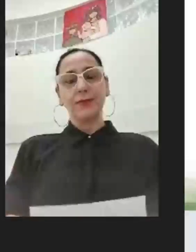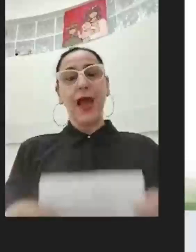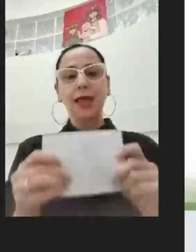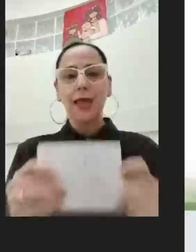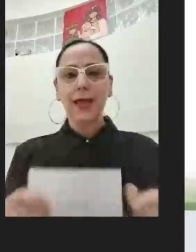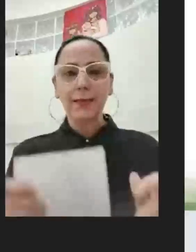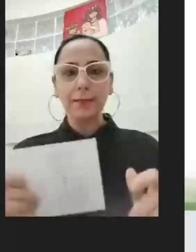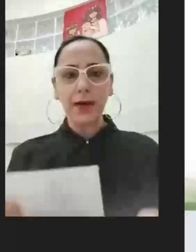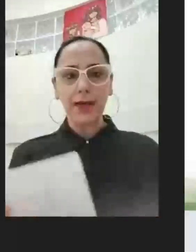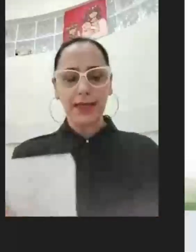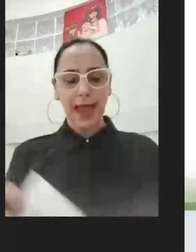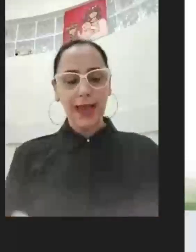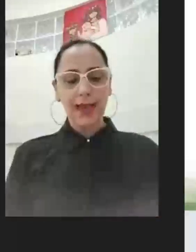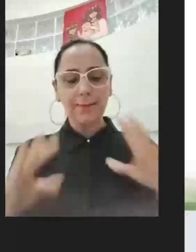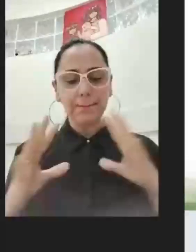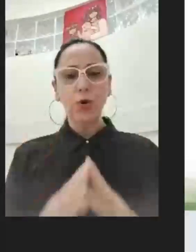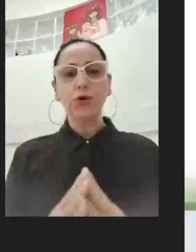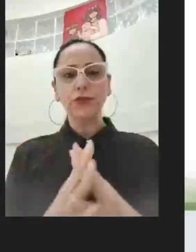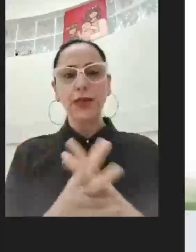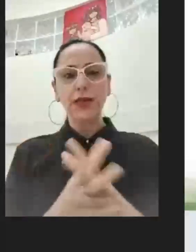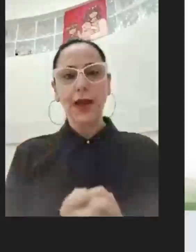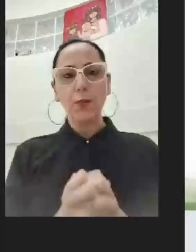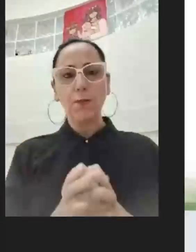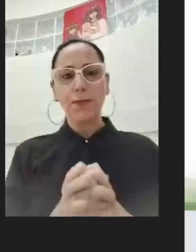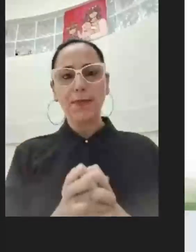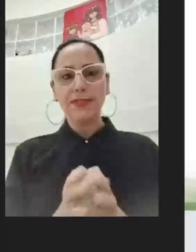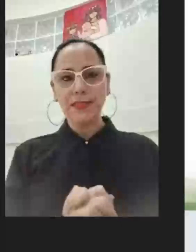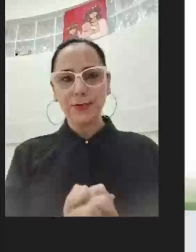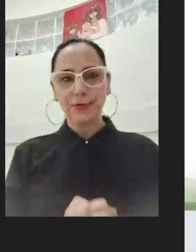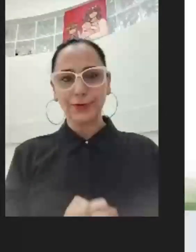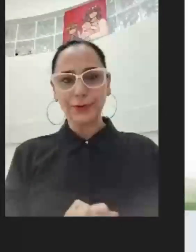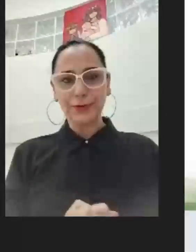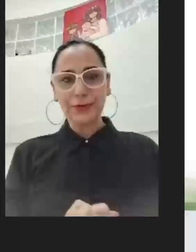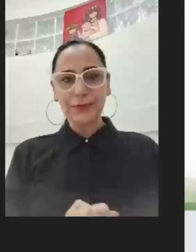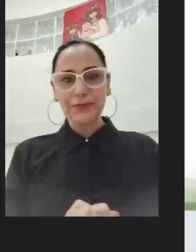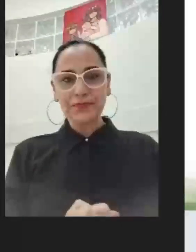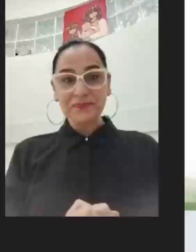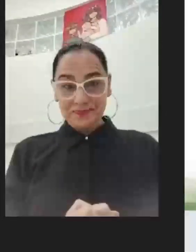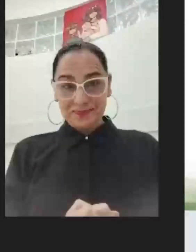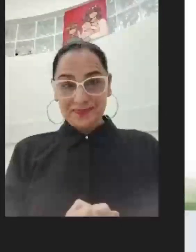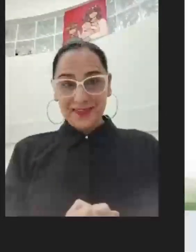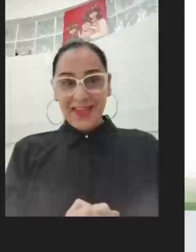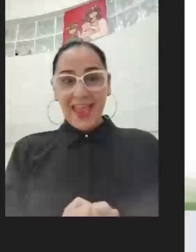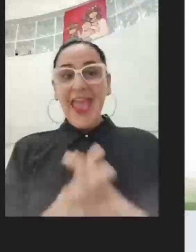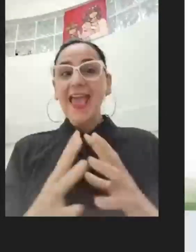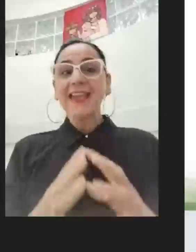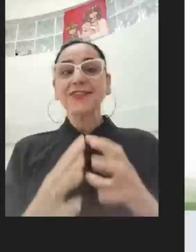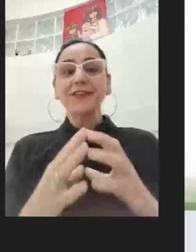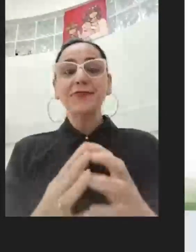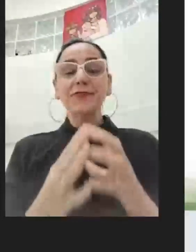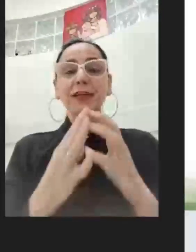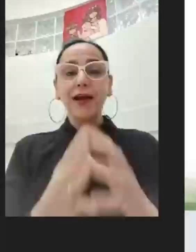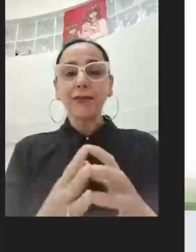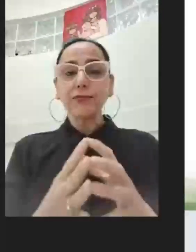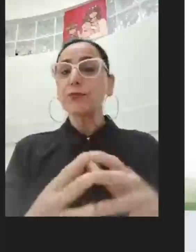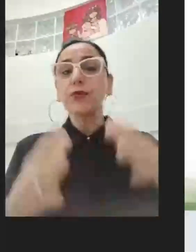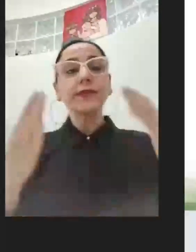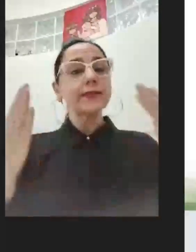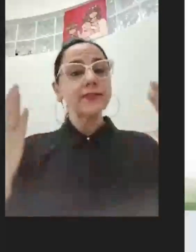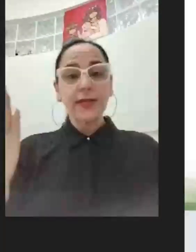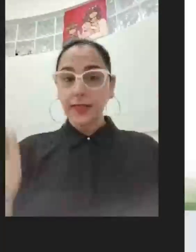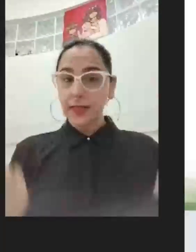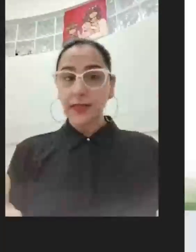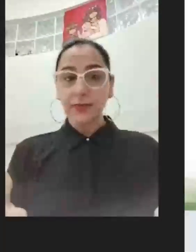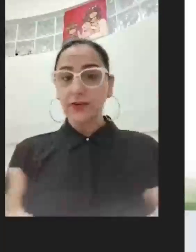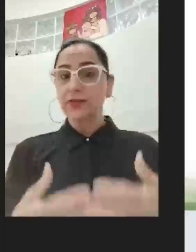de conhecimento. Aquela mãe acabou de ganhar um bebezinho. Ela está